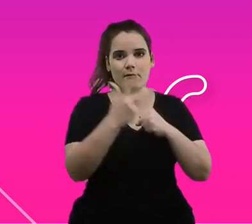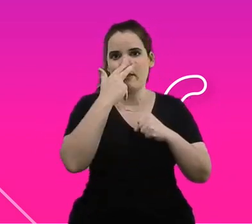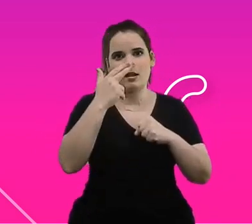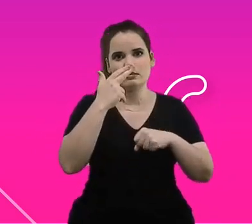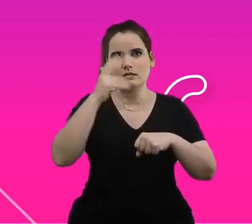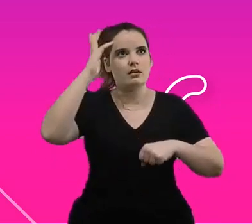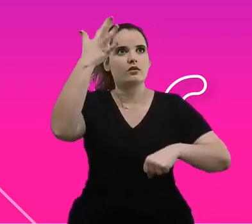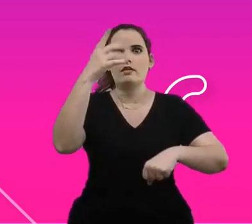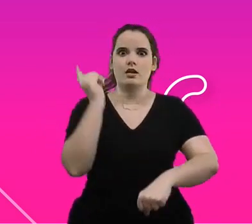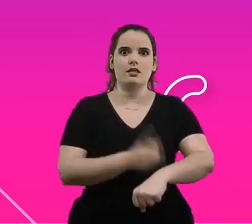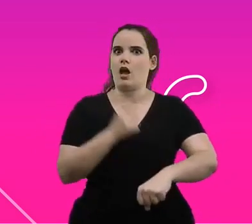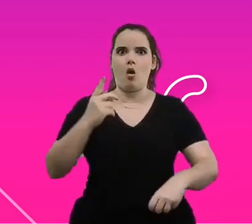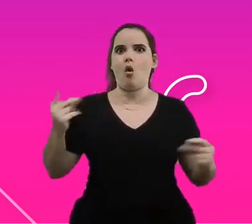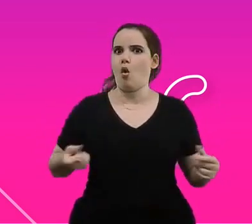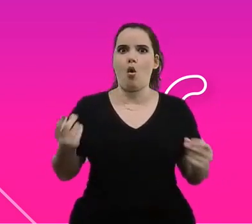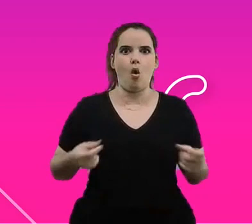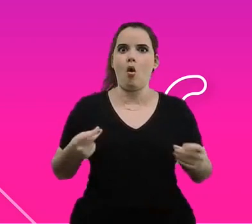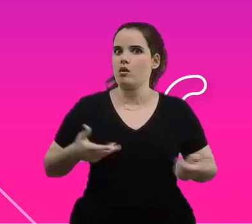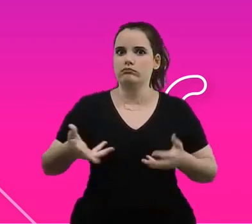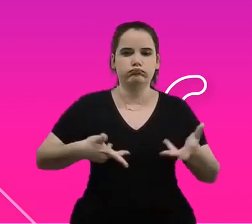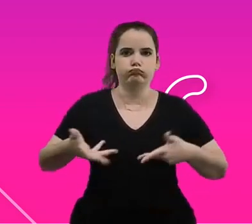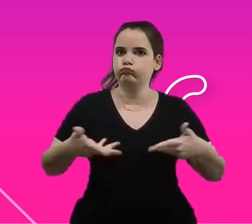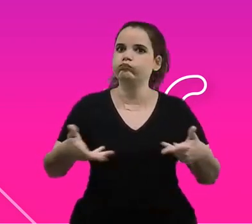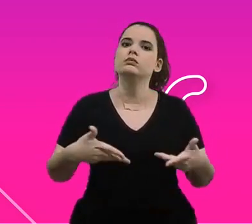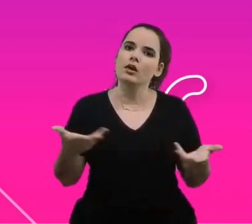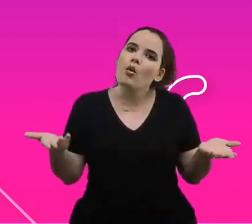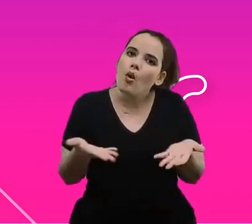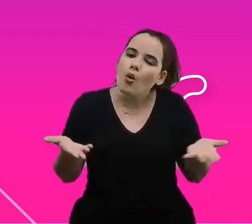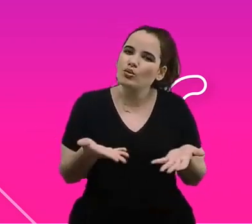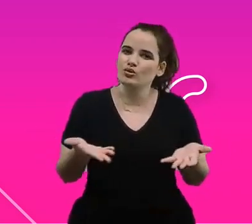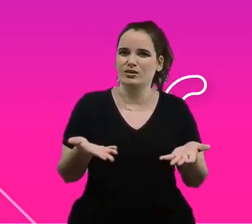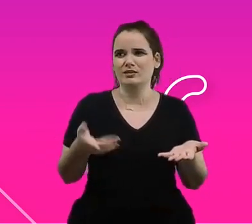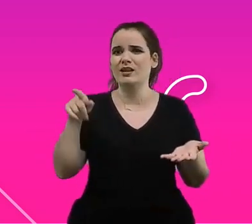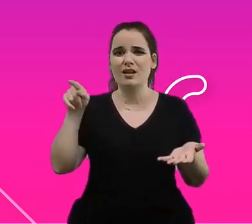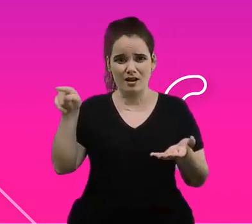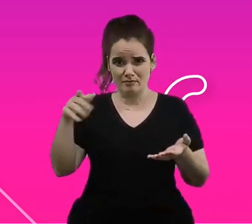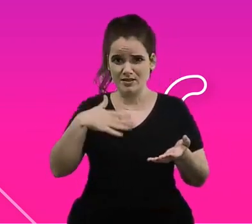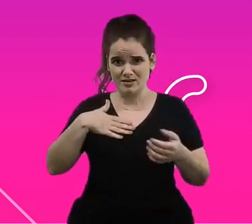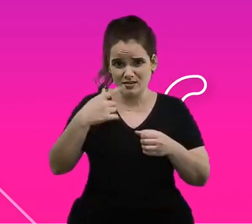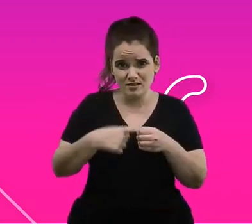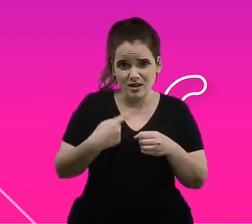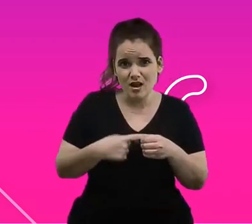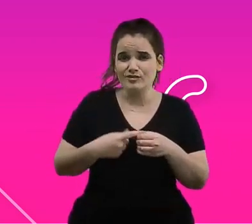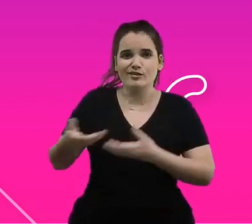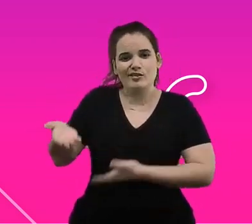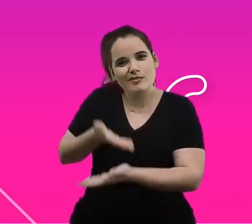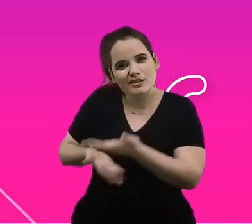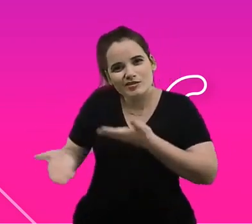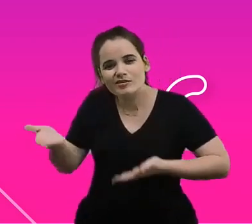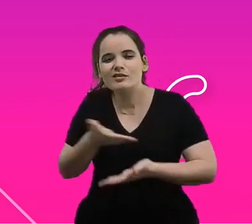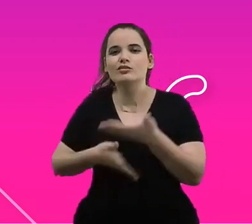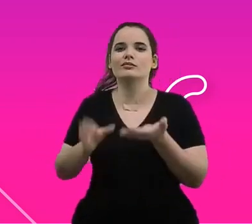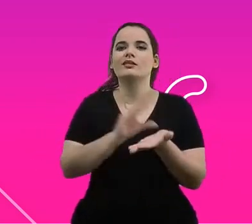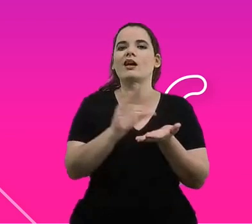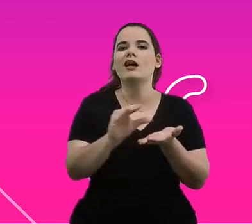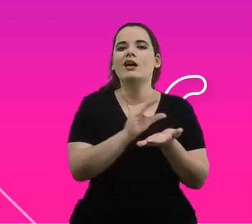agricultura no Brasil, ela é fundamental. Vocês pegaram um ponto aí que é o ponto Covid, mas na verdade a gente está trabalhando com